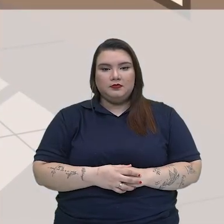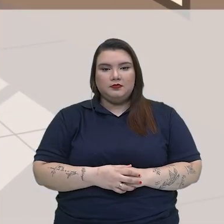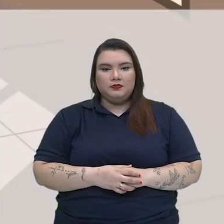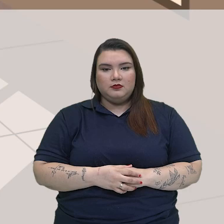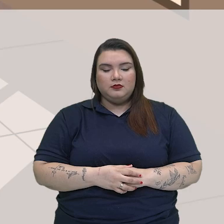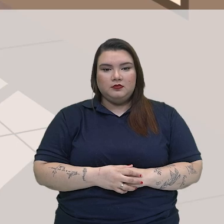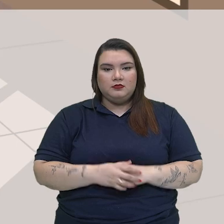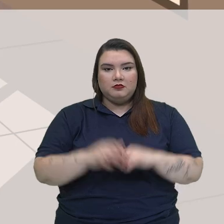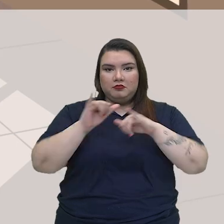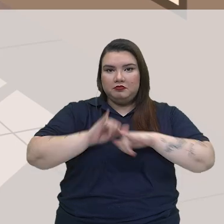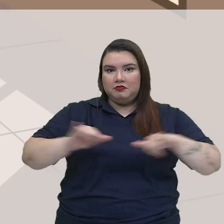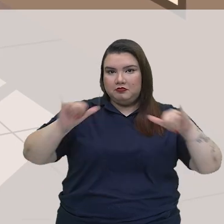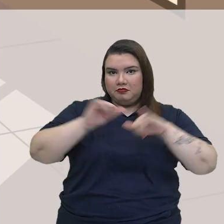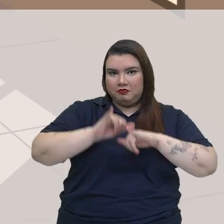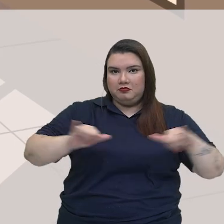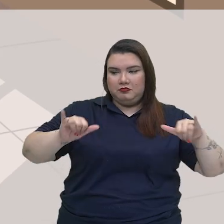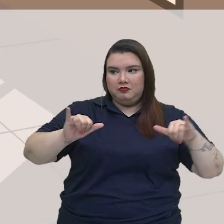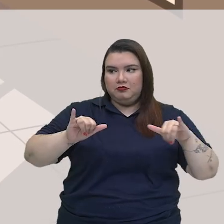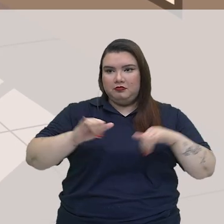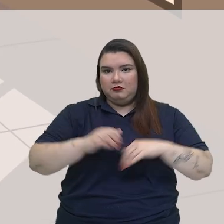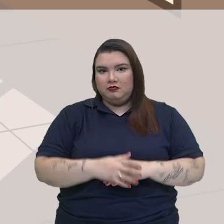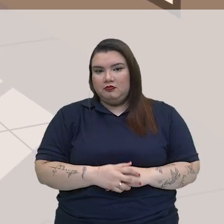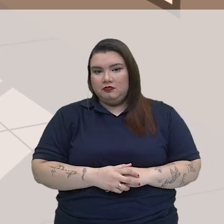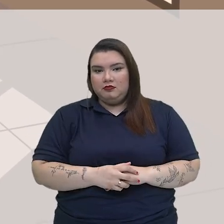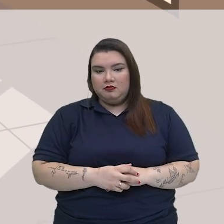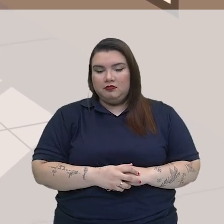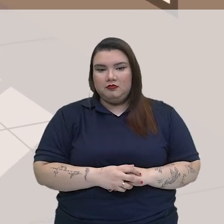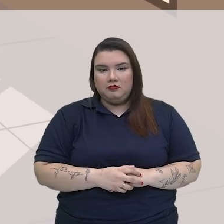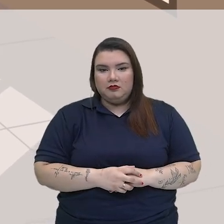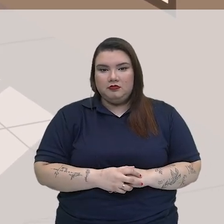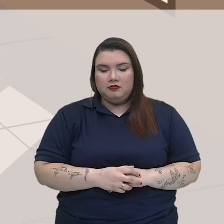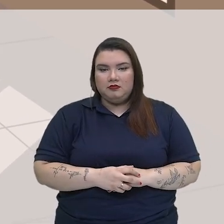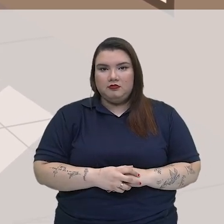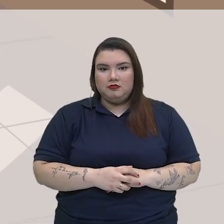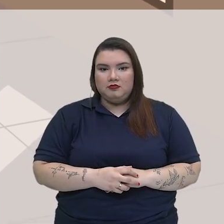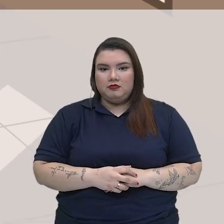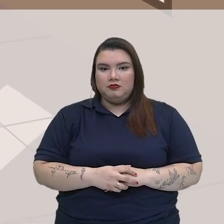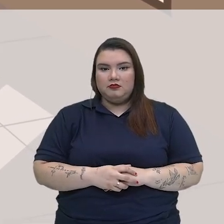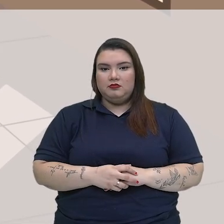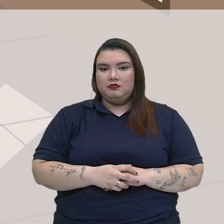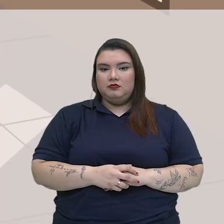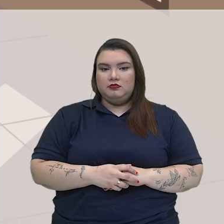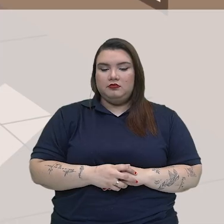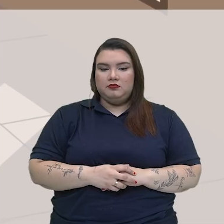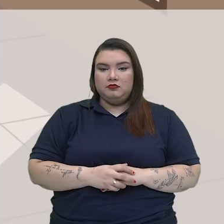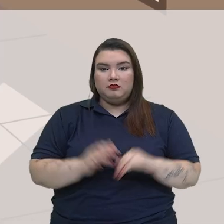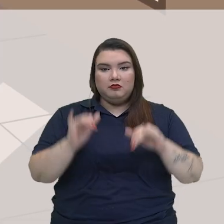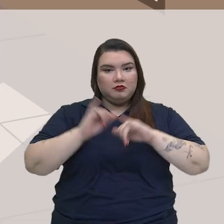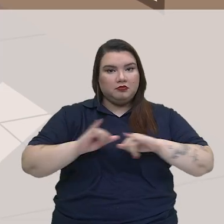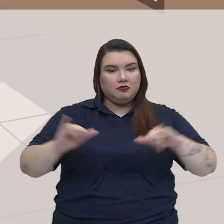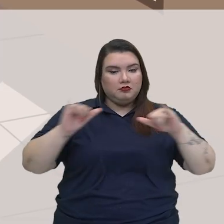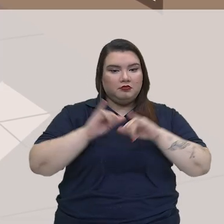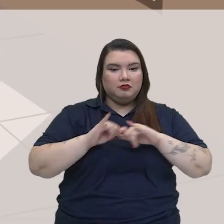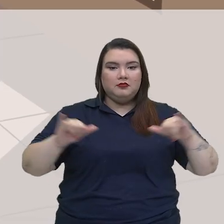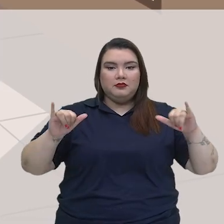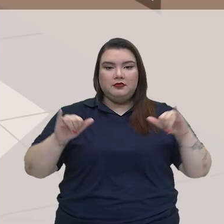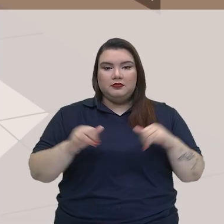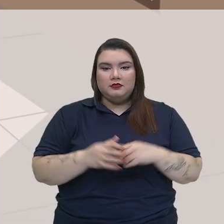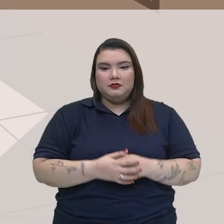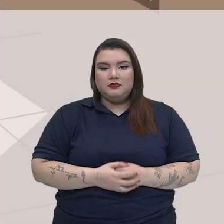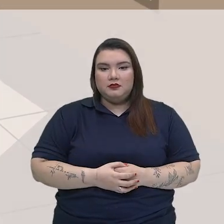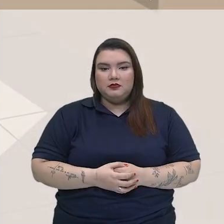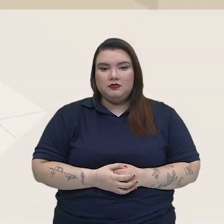share, compartilhar. To share, compartilhar. To share,